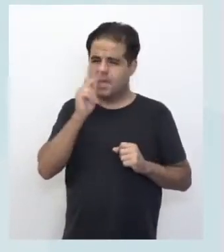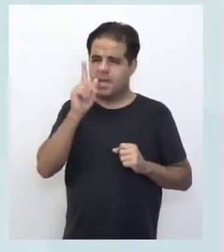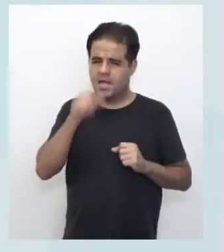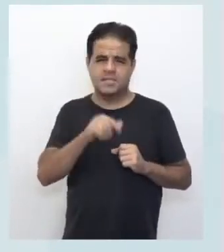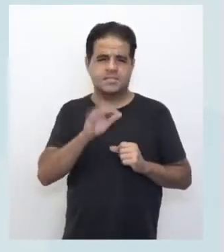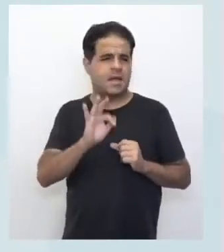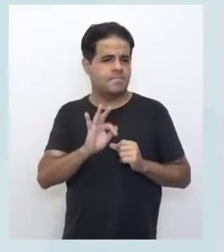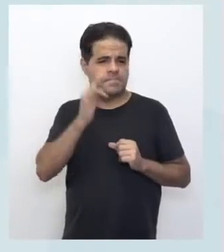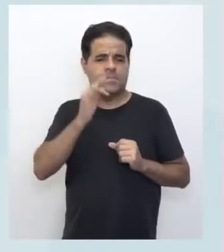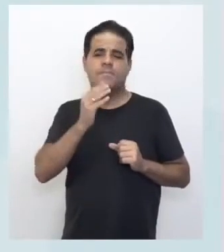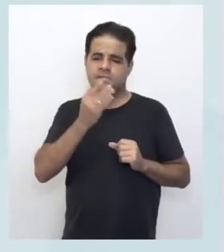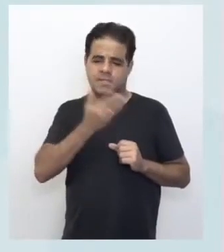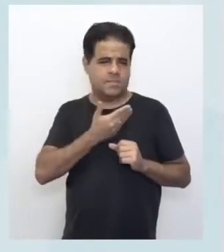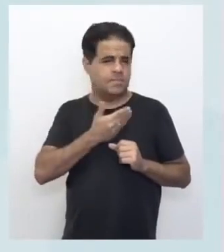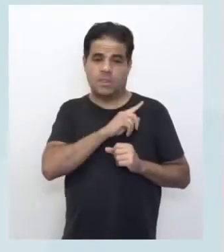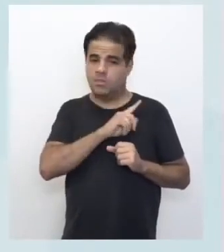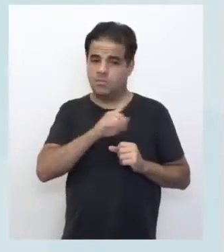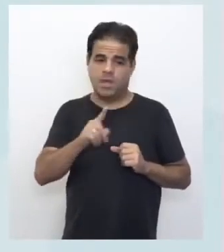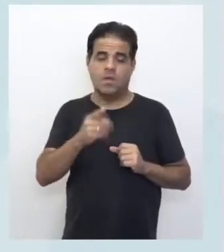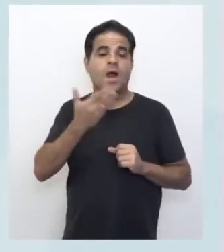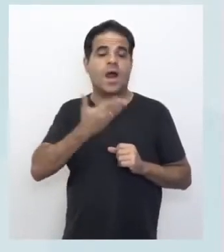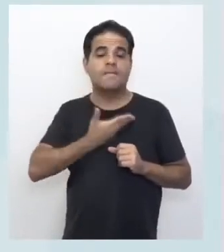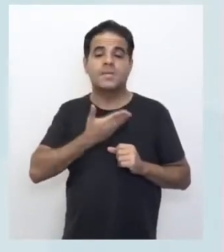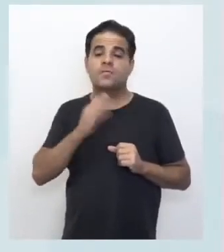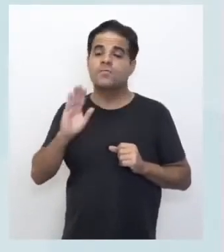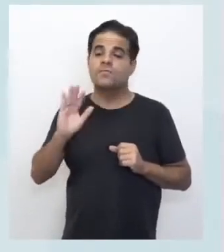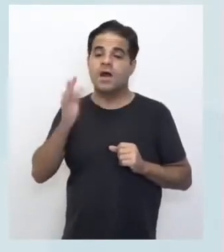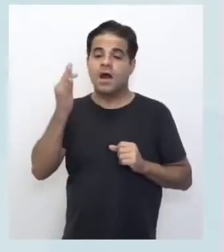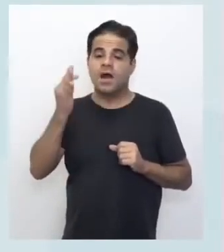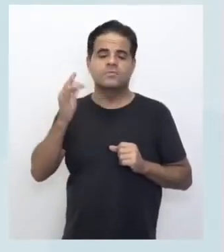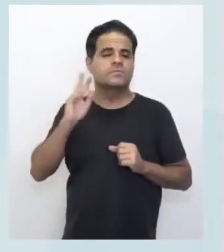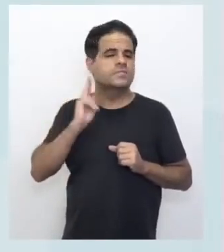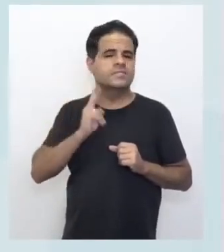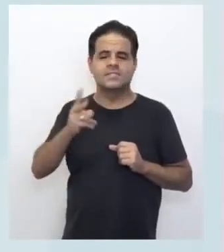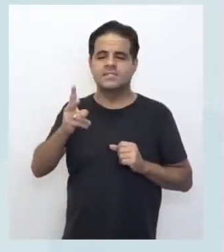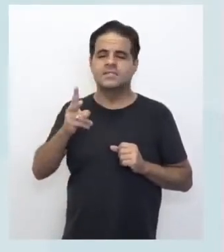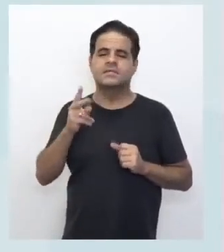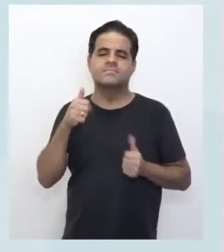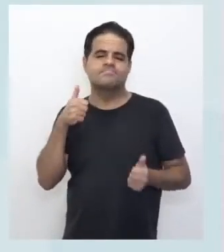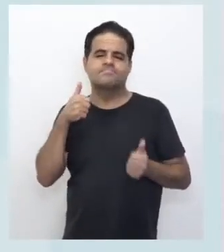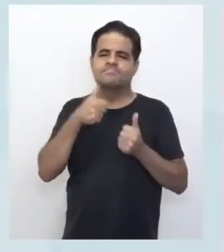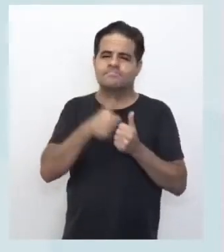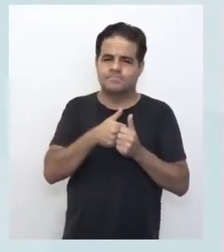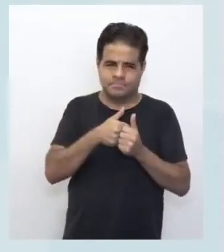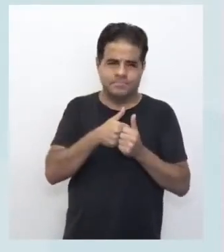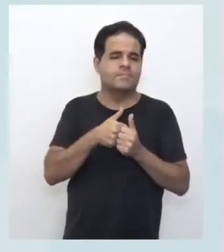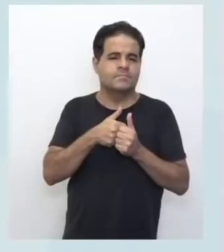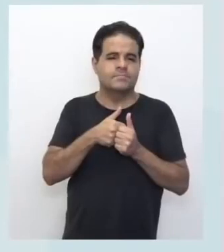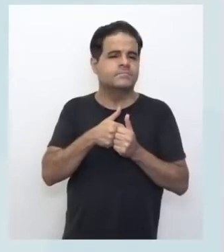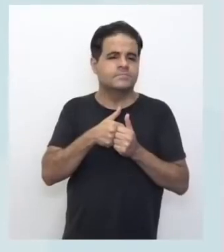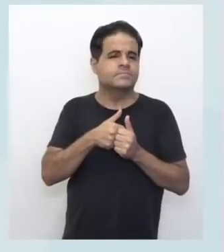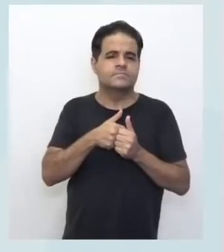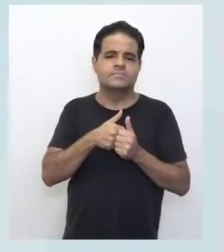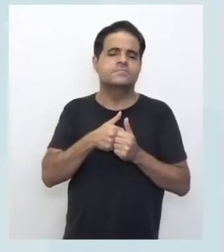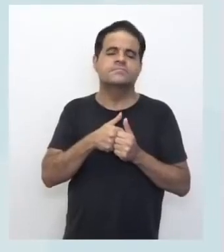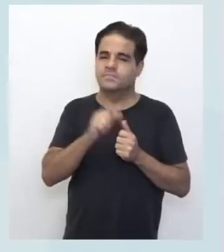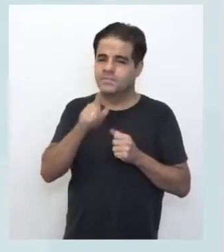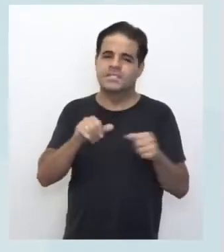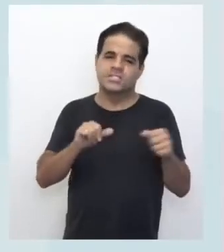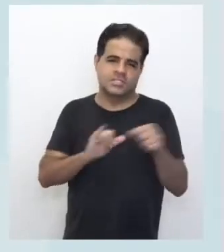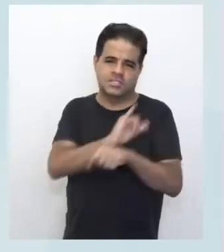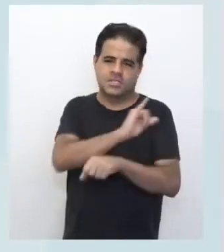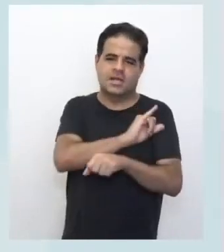amigo, mas não é. Ele não é seu amigo. O amigo falso é aquele que você sempre considerou próximo, amigo, né? Mas ele te